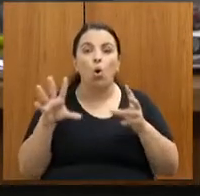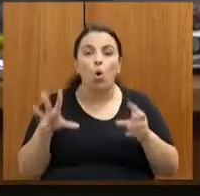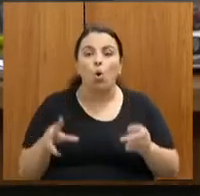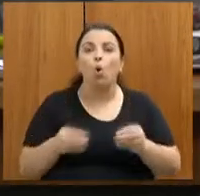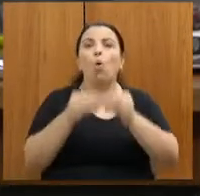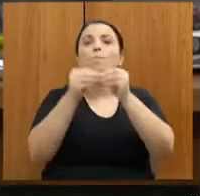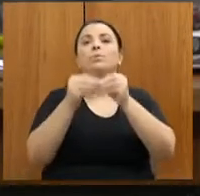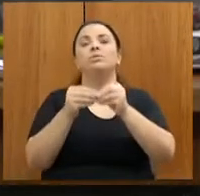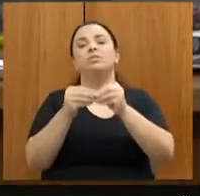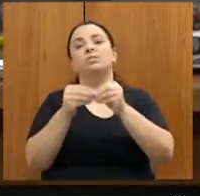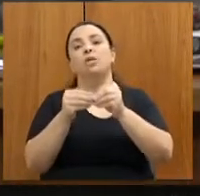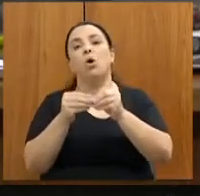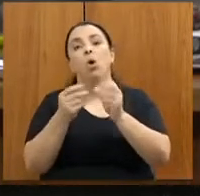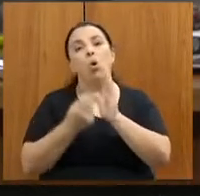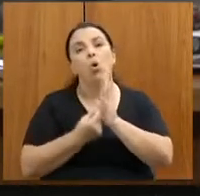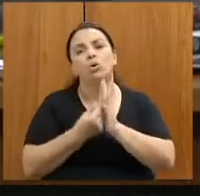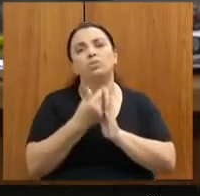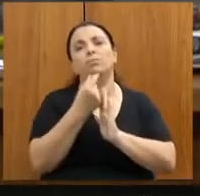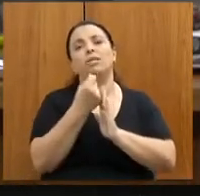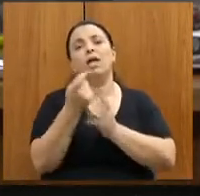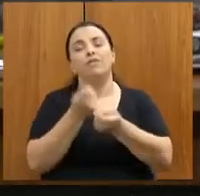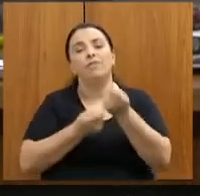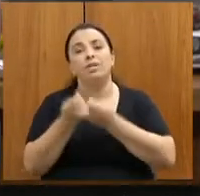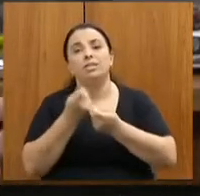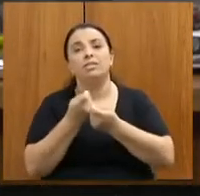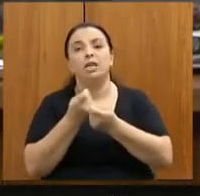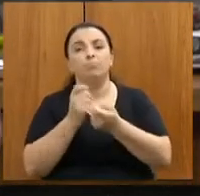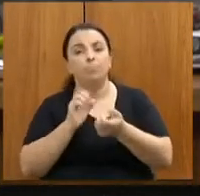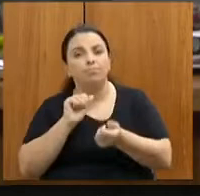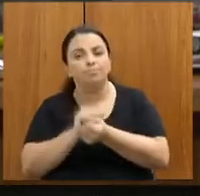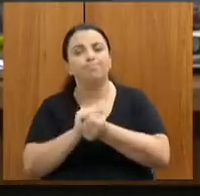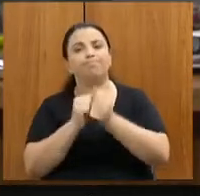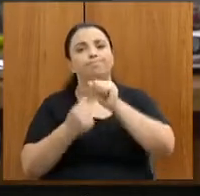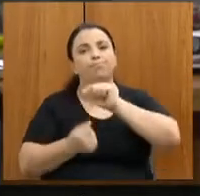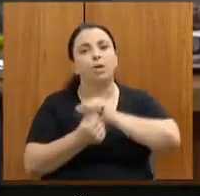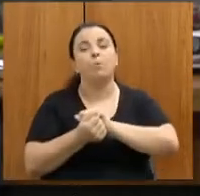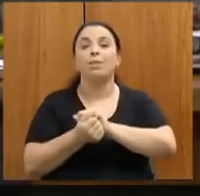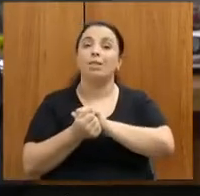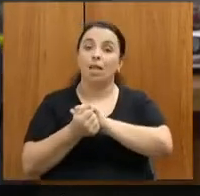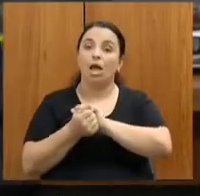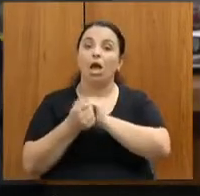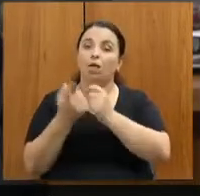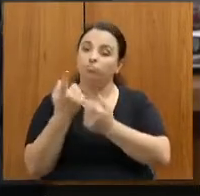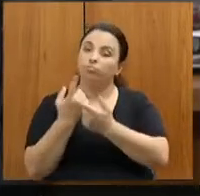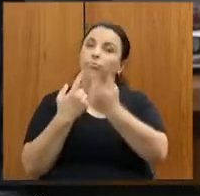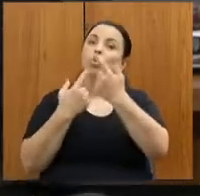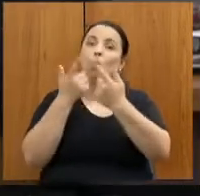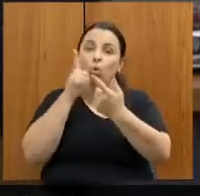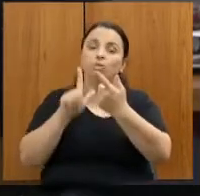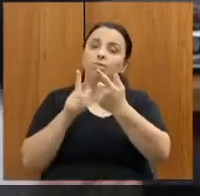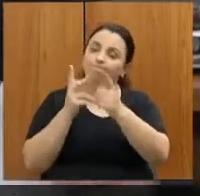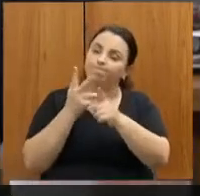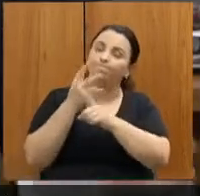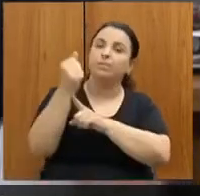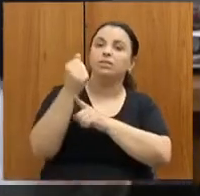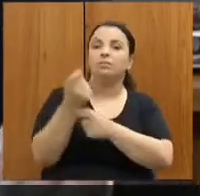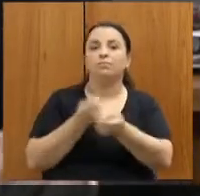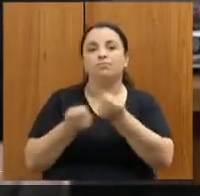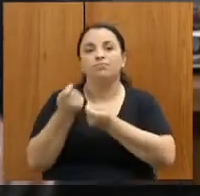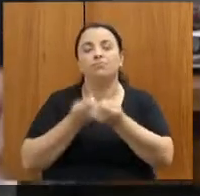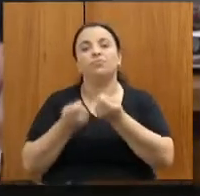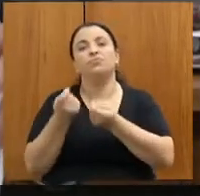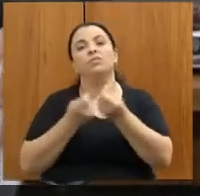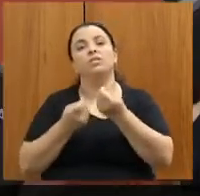orçamentária e financeira adequada a recuperação econômica do Estado de Minas Gerais e a pergunta